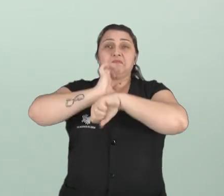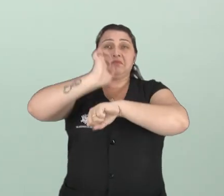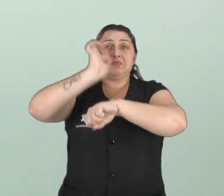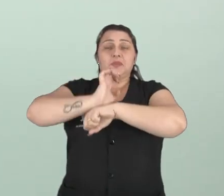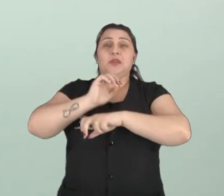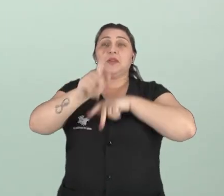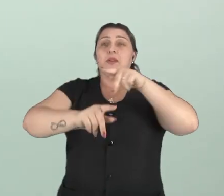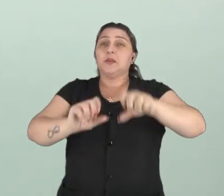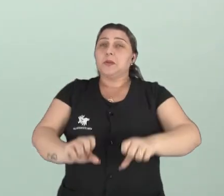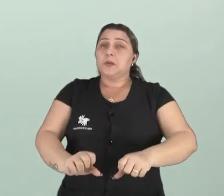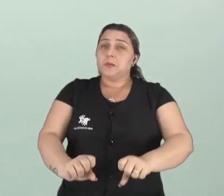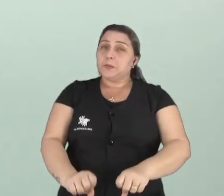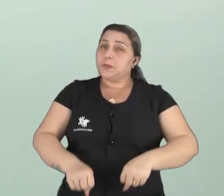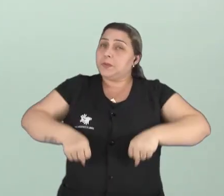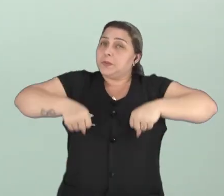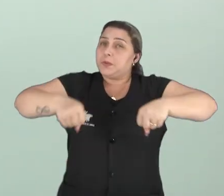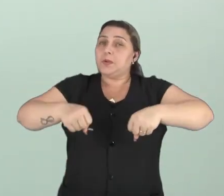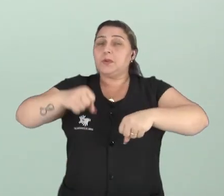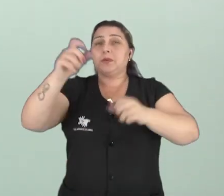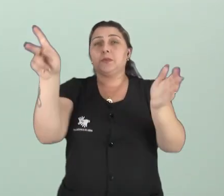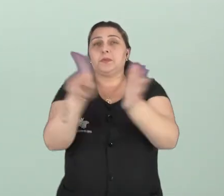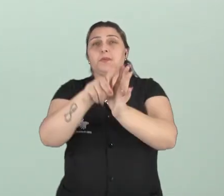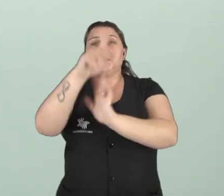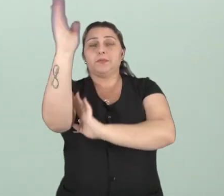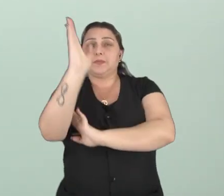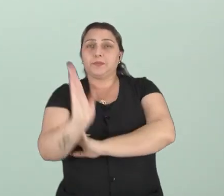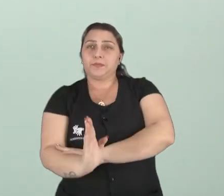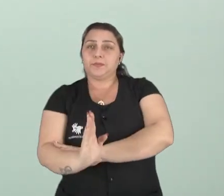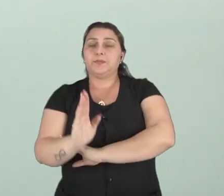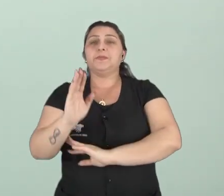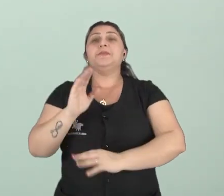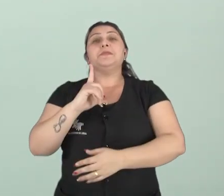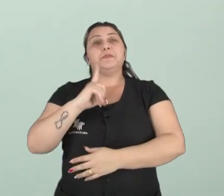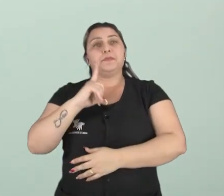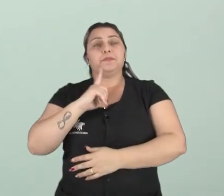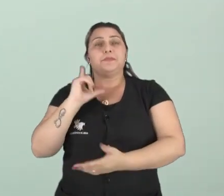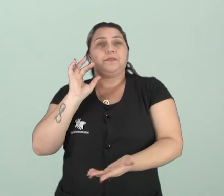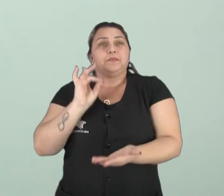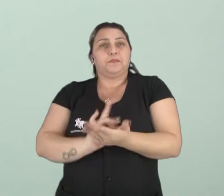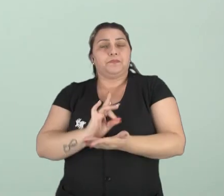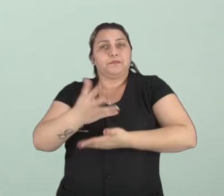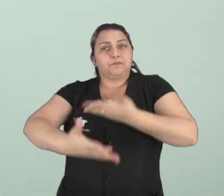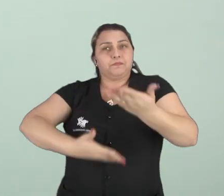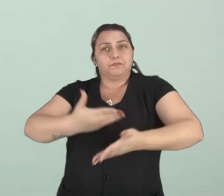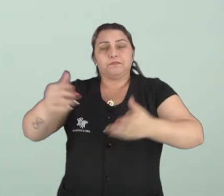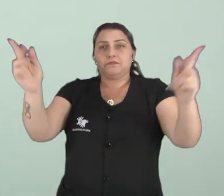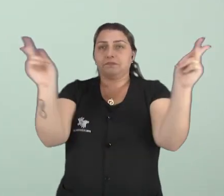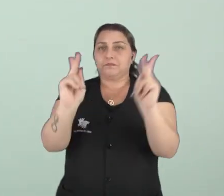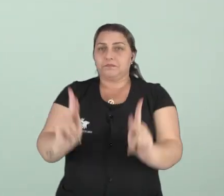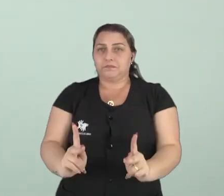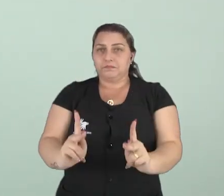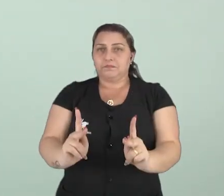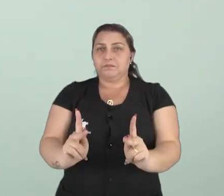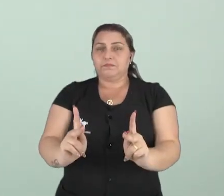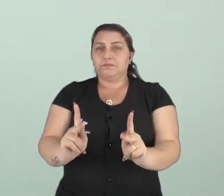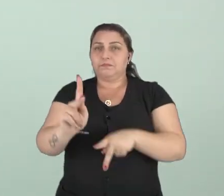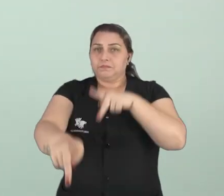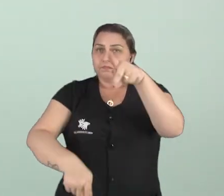onde a população lutou para ser brasileira, né? A gente tem, de fato, esse envolvimento da população, né? Temos as